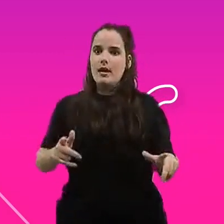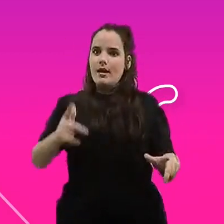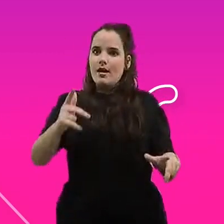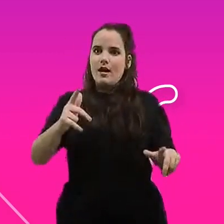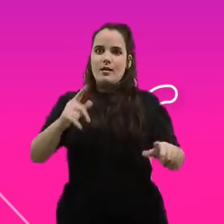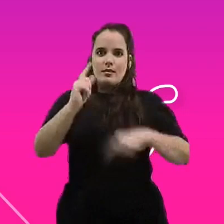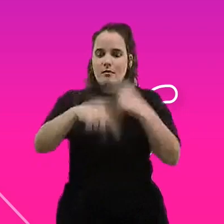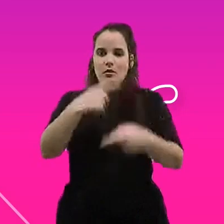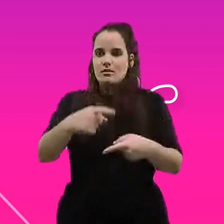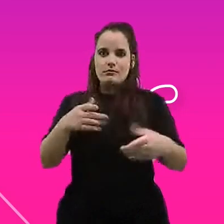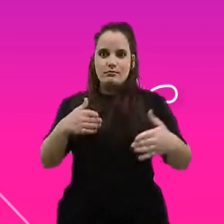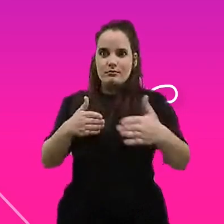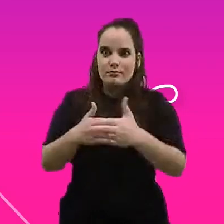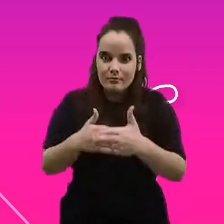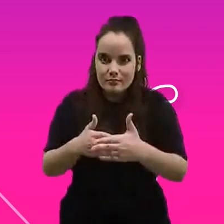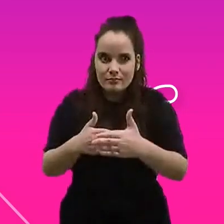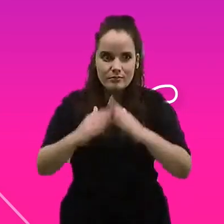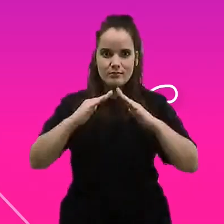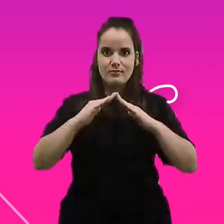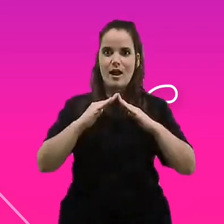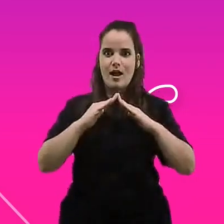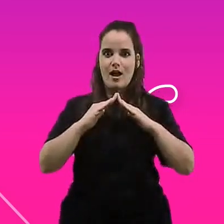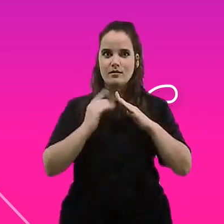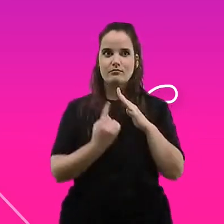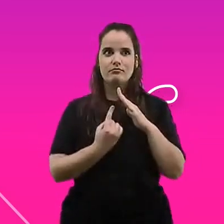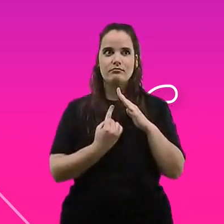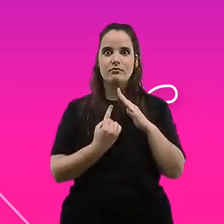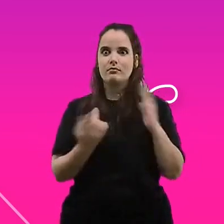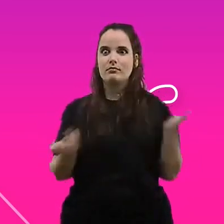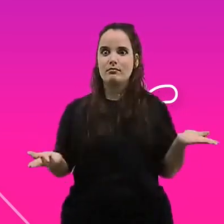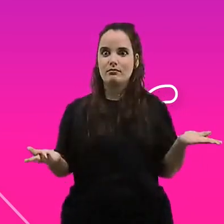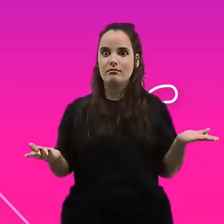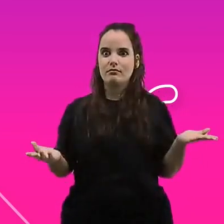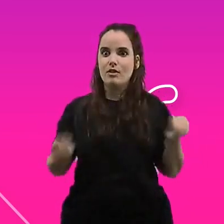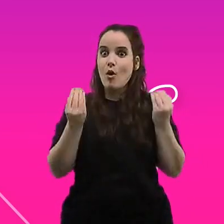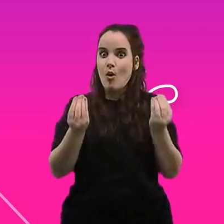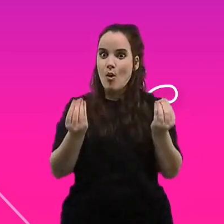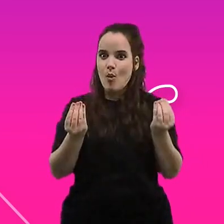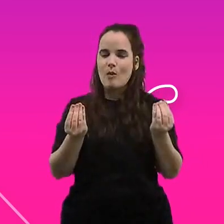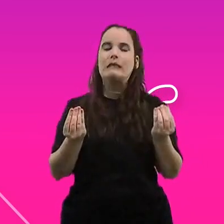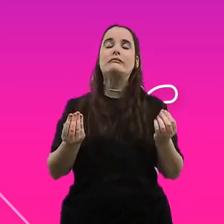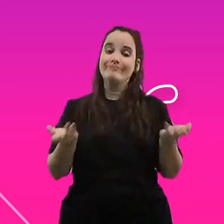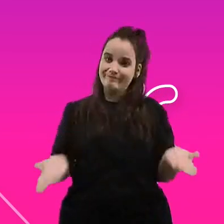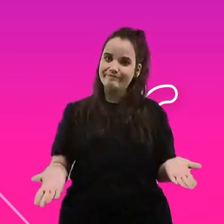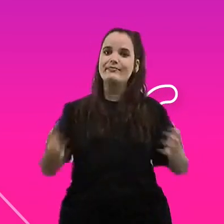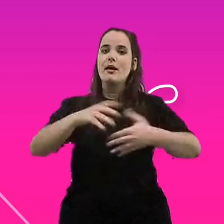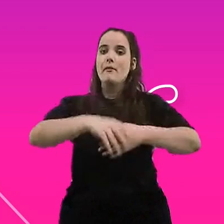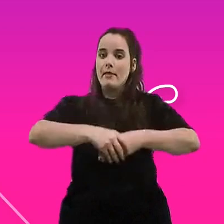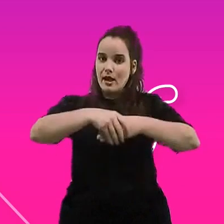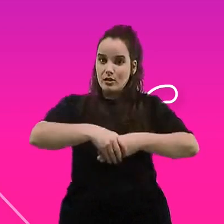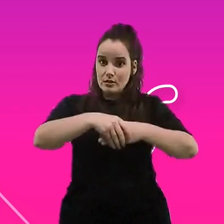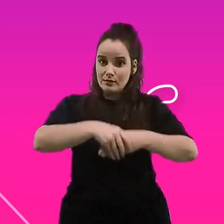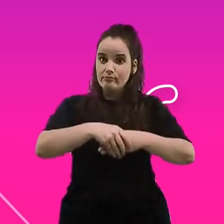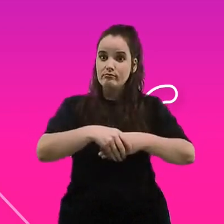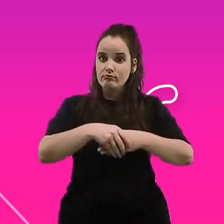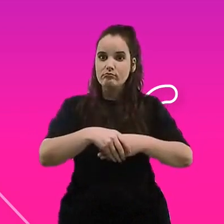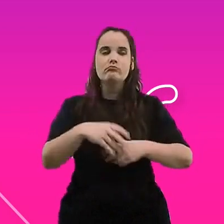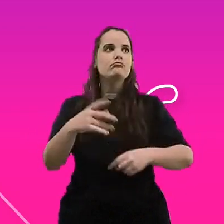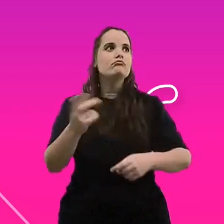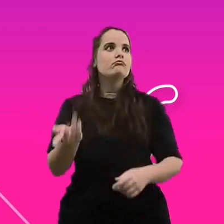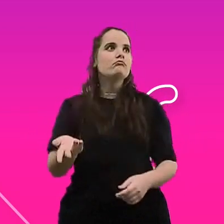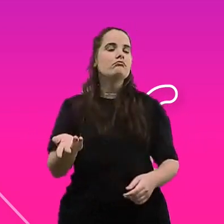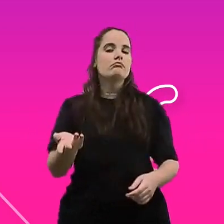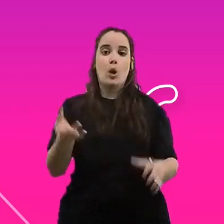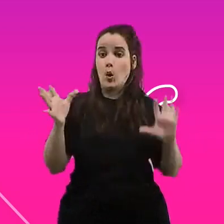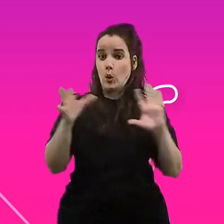um momento de isolamento. O uso dos dados aqui no Mercado Livre, acho que fazer esse contexto prévio, ele já é